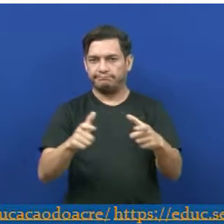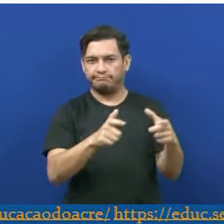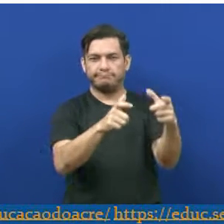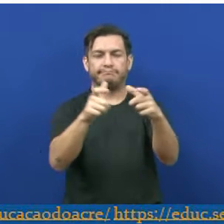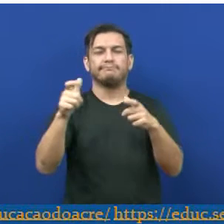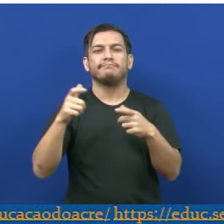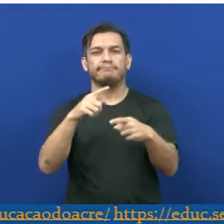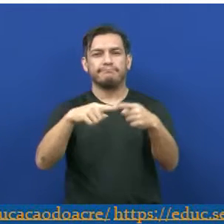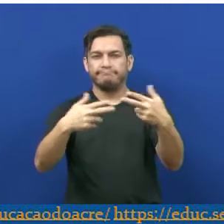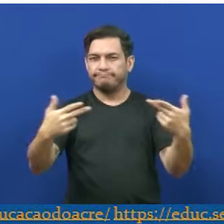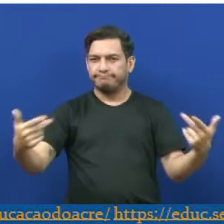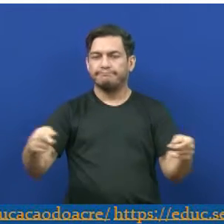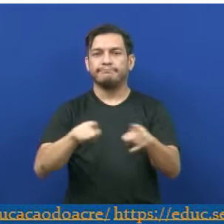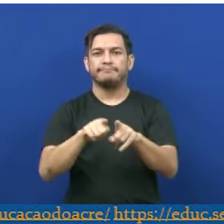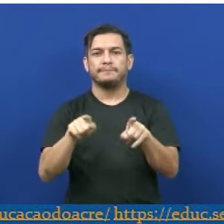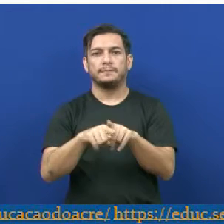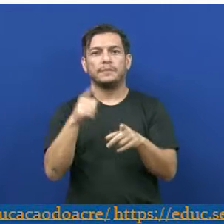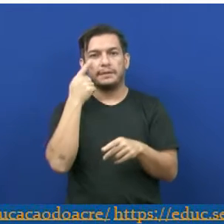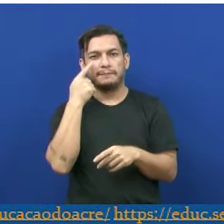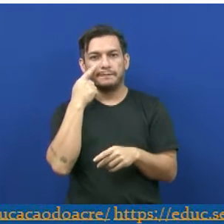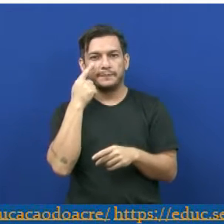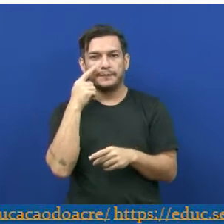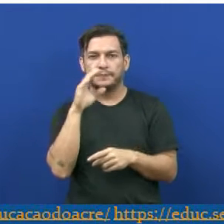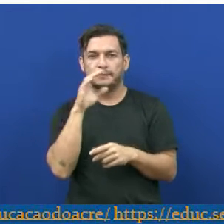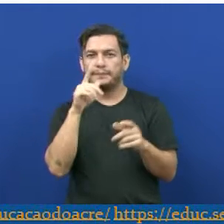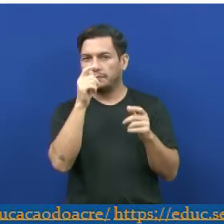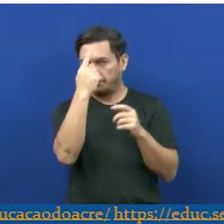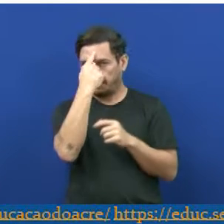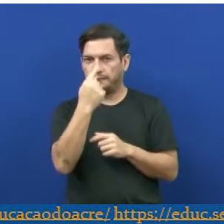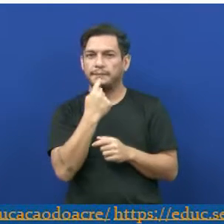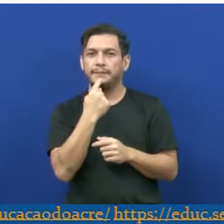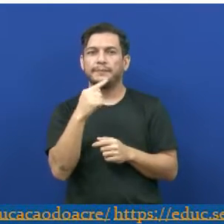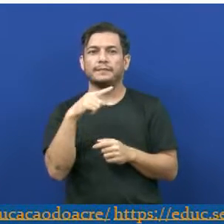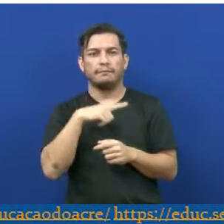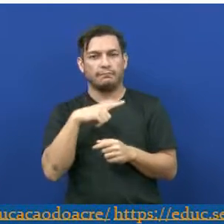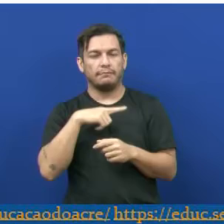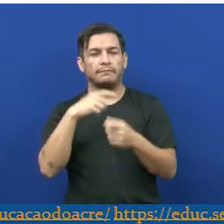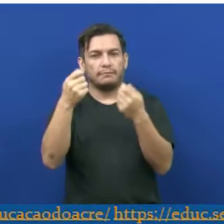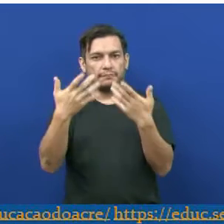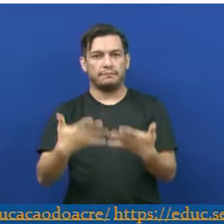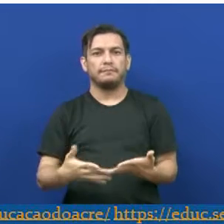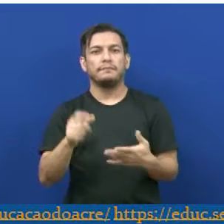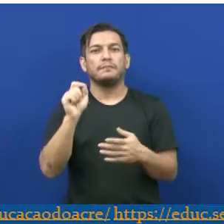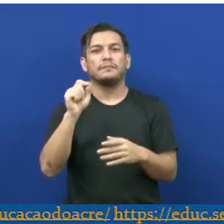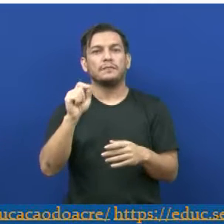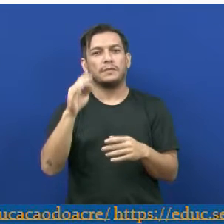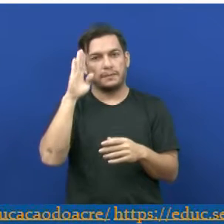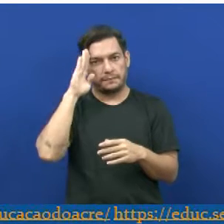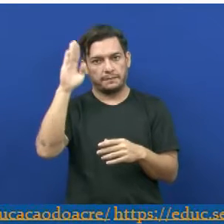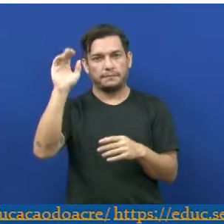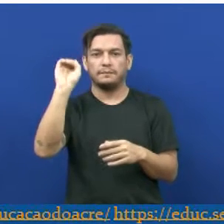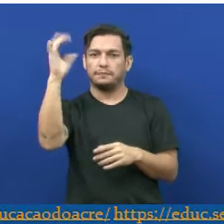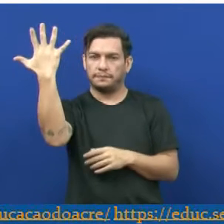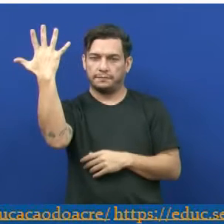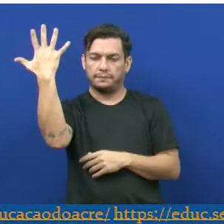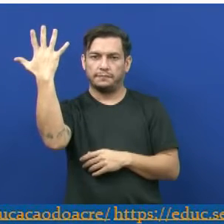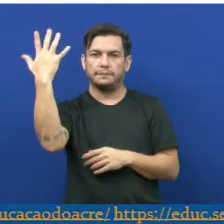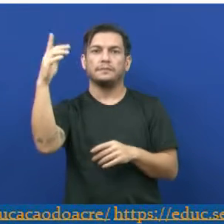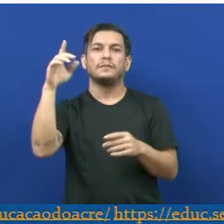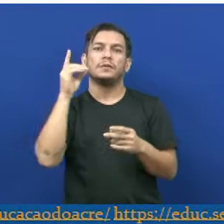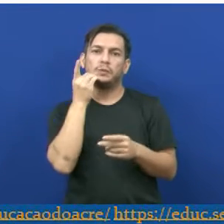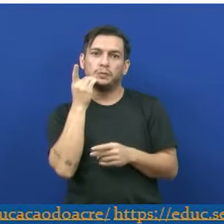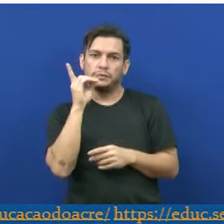as matérias-primas até também. Então observe essa rápida imagem que nós temos, que ela nos trata brevemente sobre os principais acontecimentos,